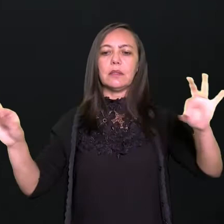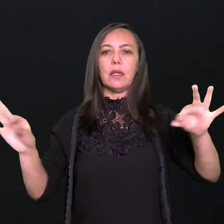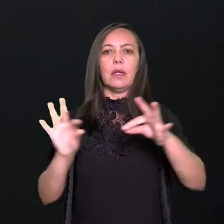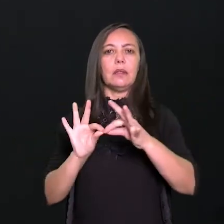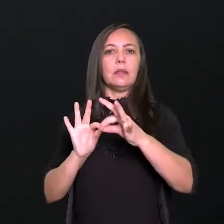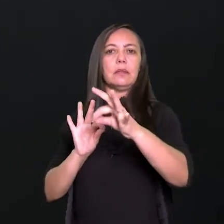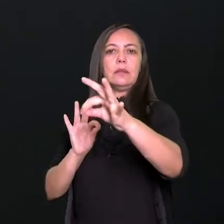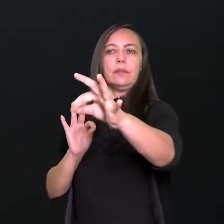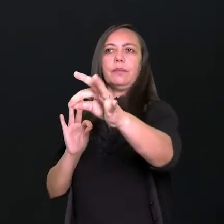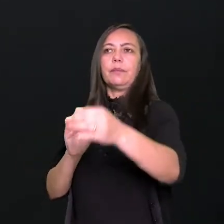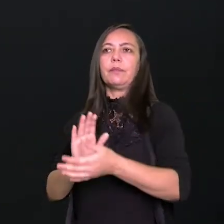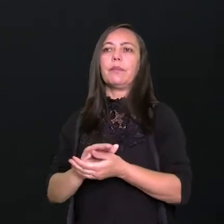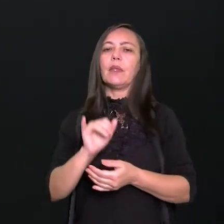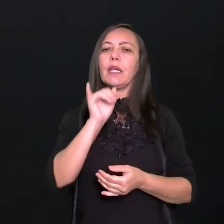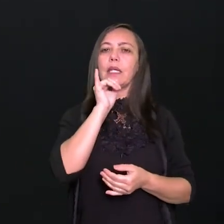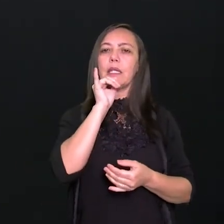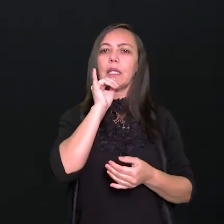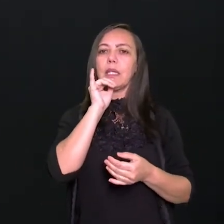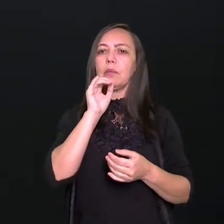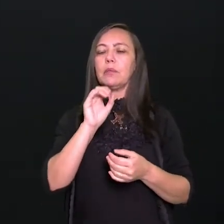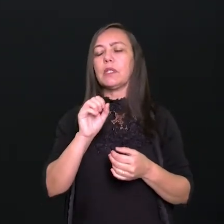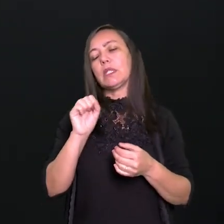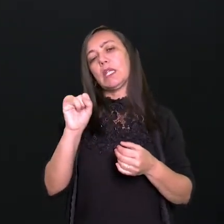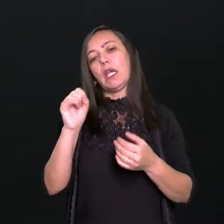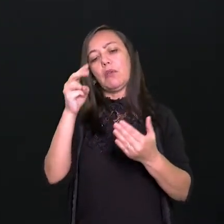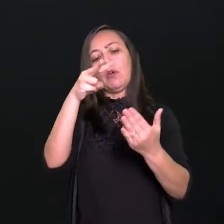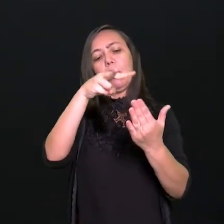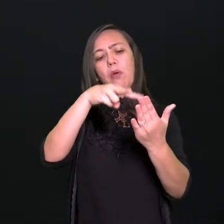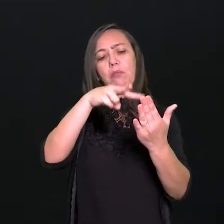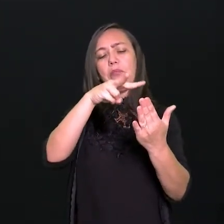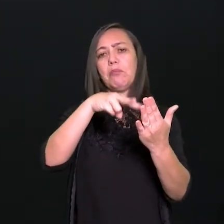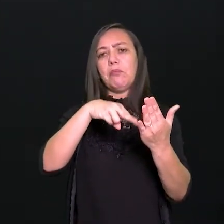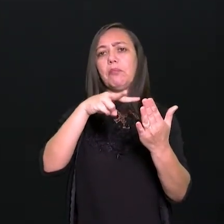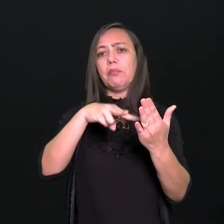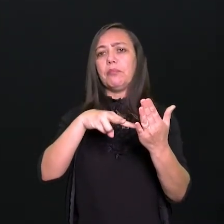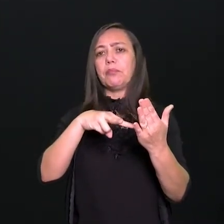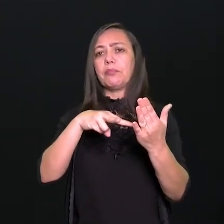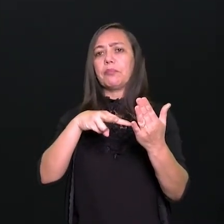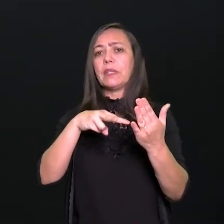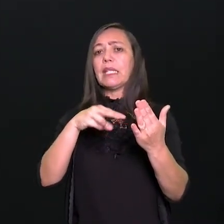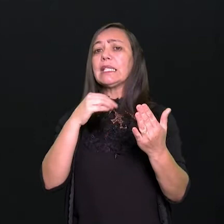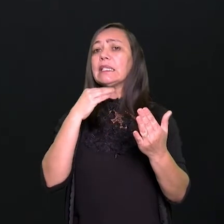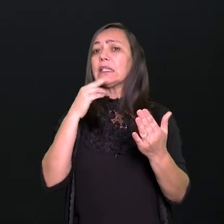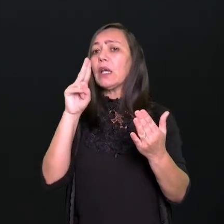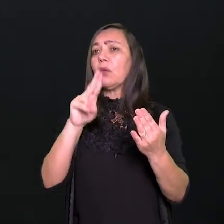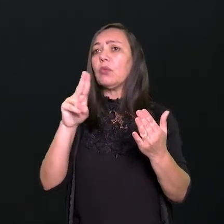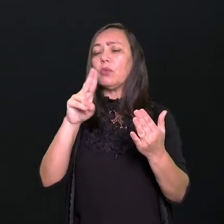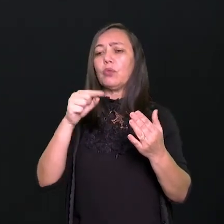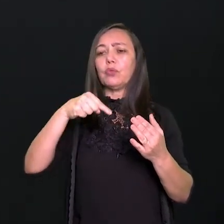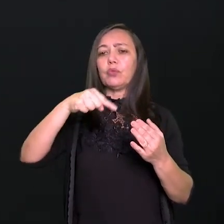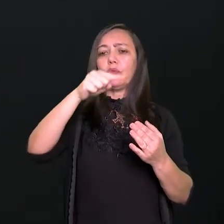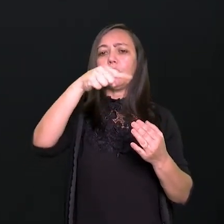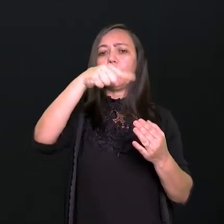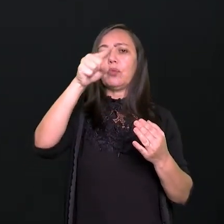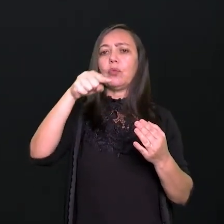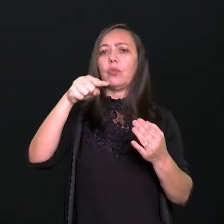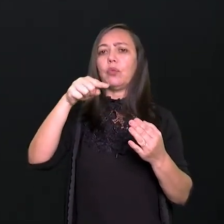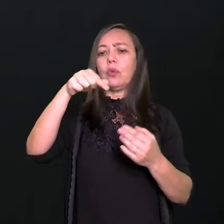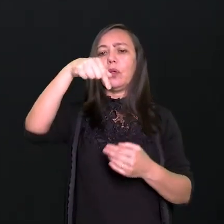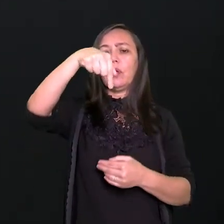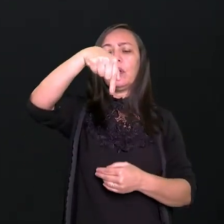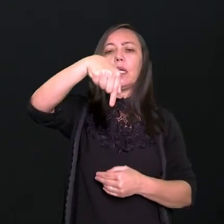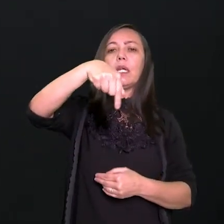Repara, se eu for falar, se eu for ler, se eu for identificar, sem utilizar acentuação, tá? Quilômetro